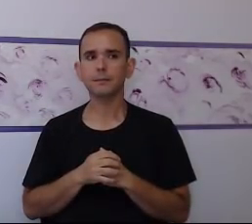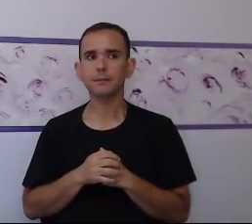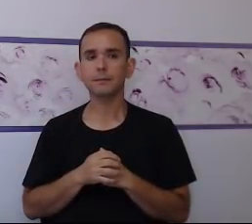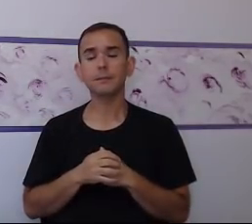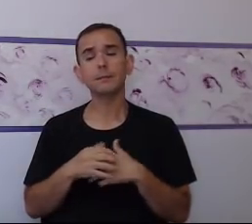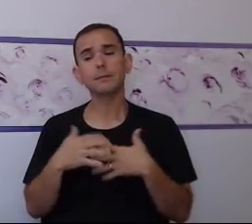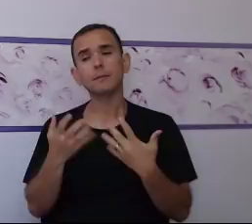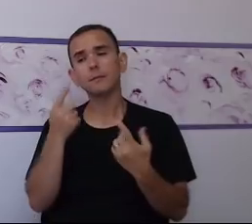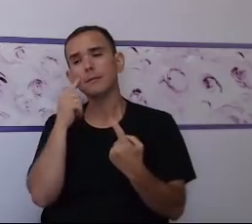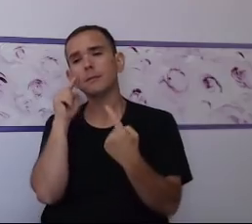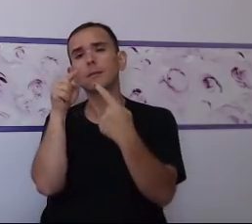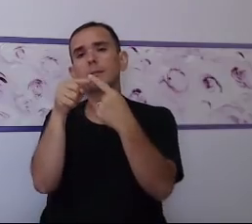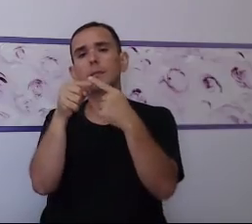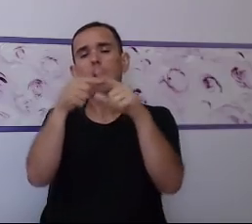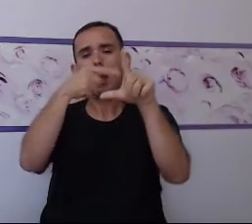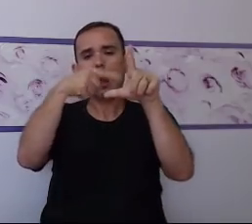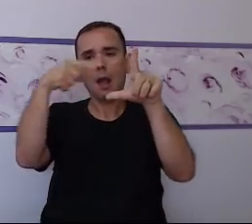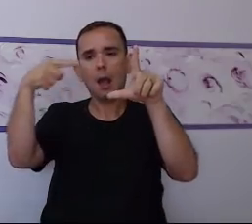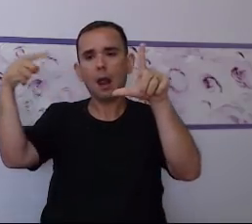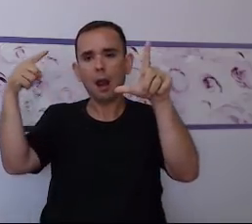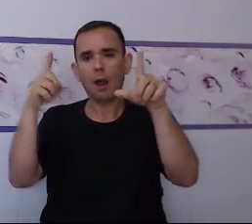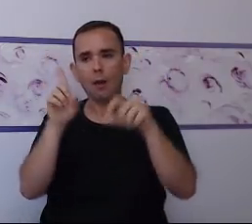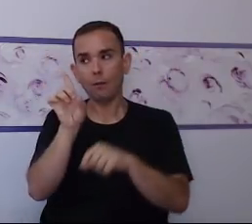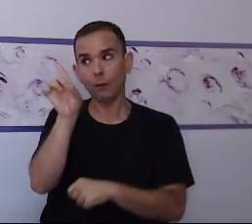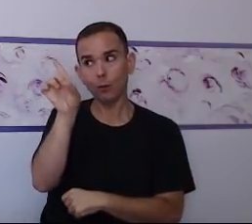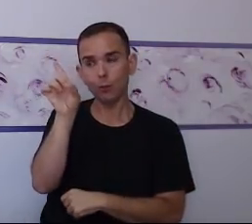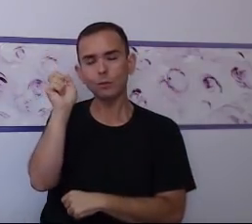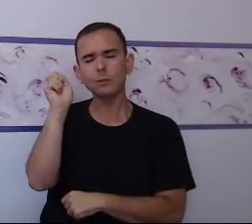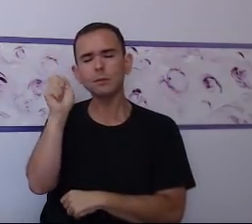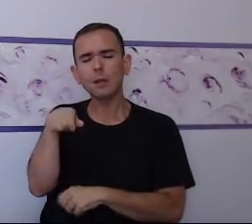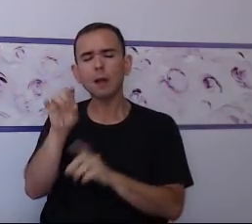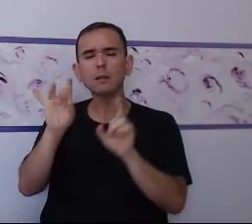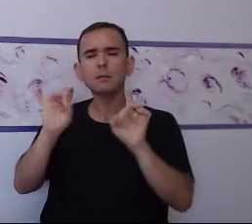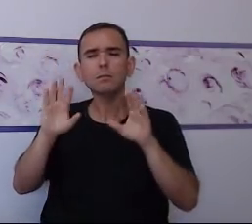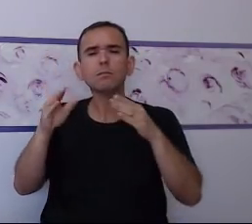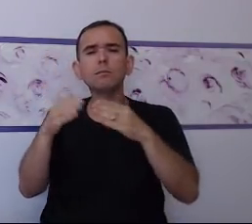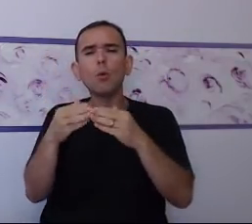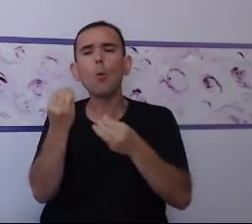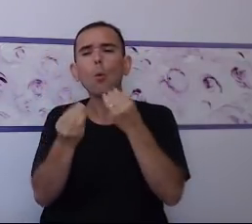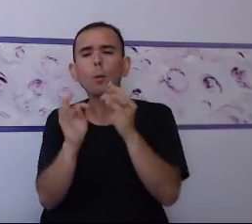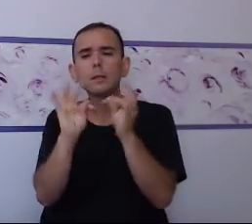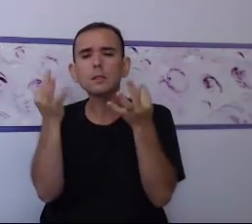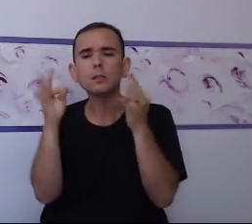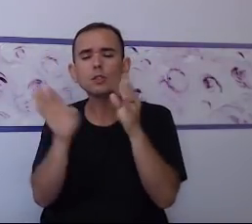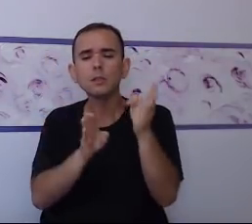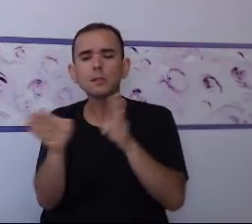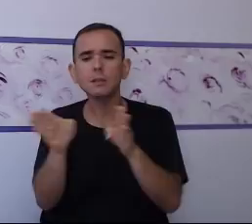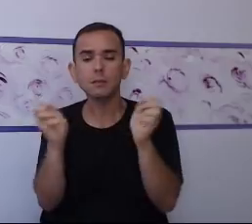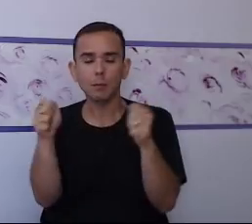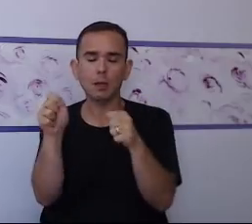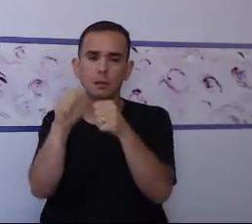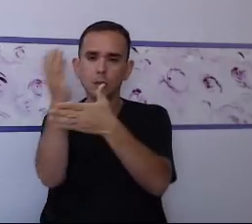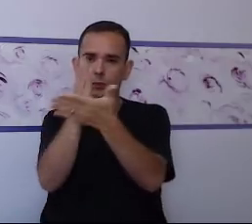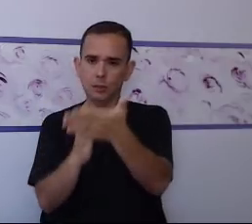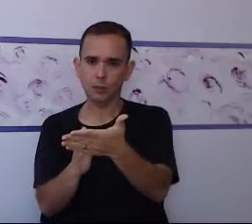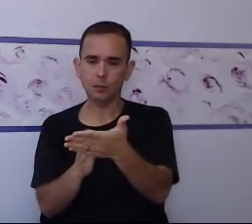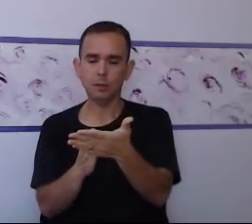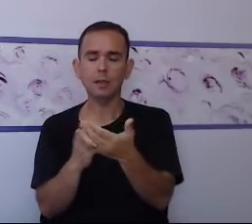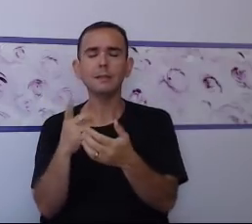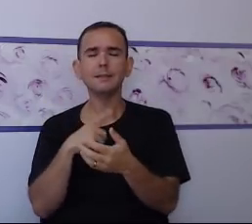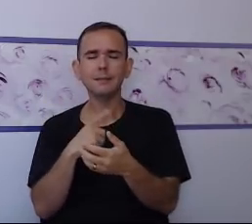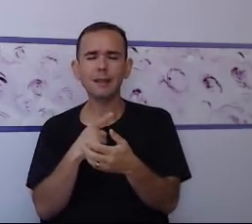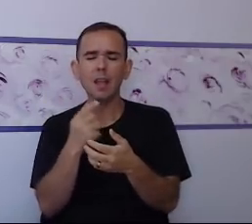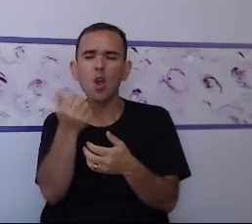Aí, a gente colocou um gráfico para vocês que está bem especificado como é que a tecnologia assistiva está dividida. Ela está dividida em